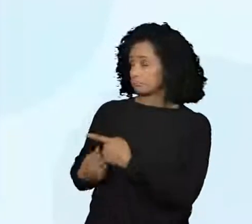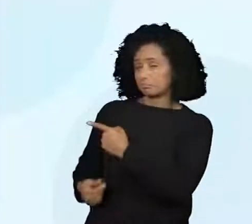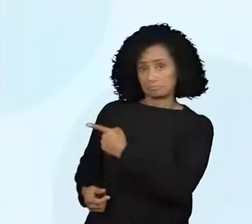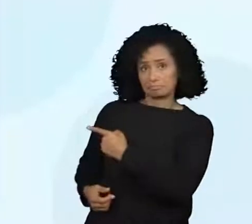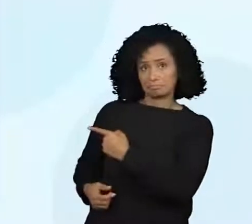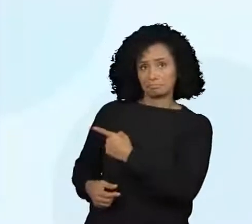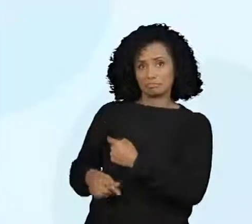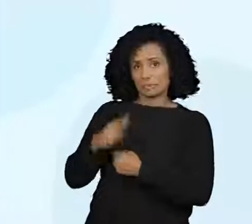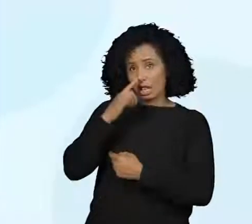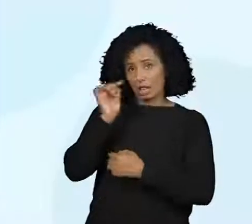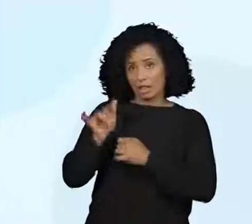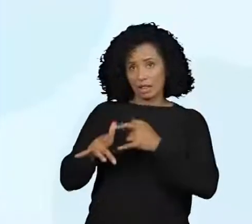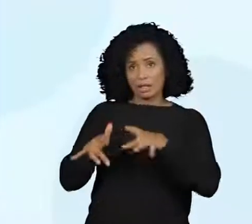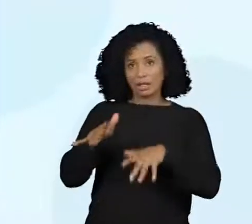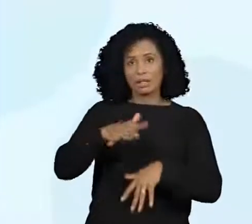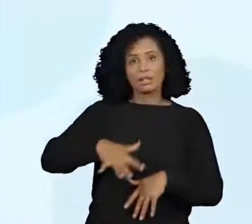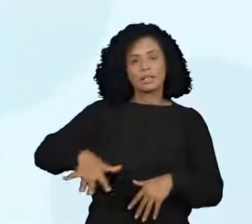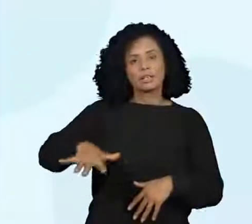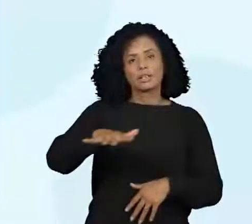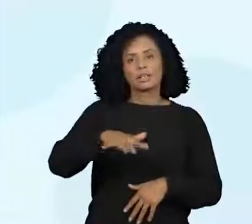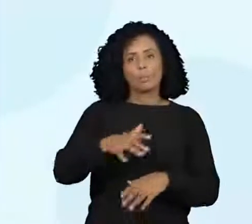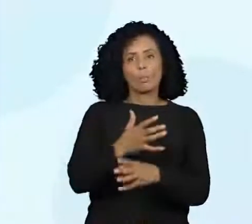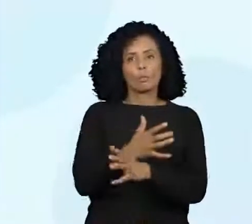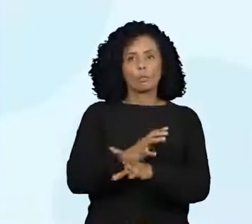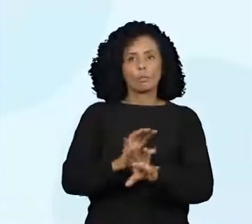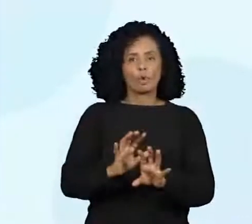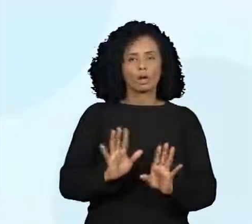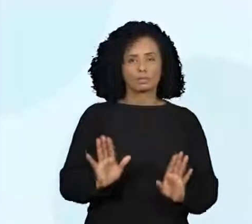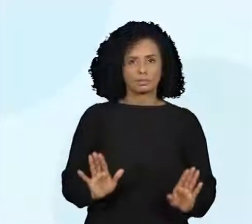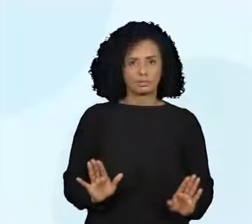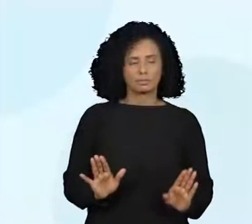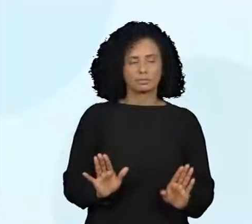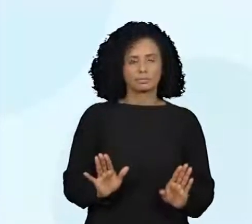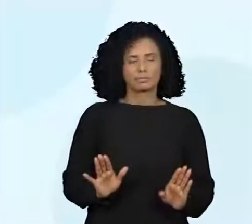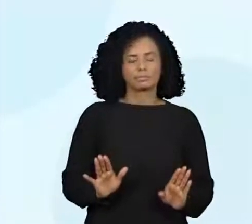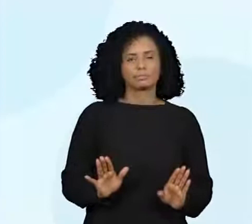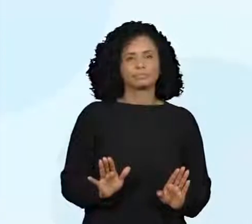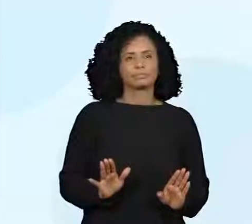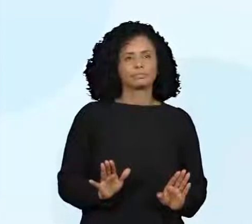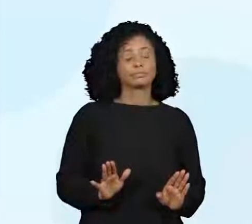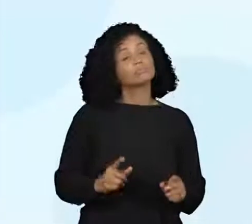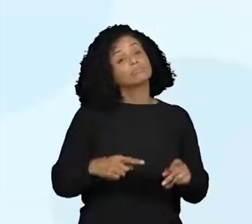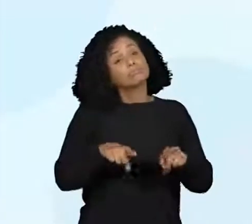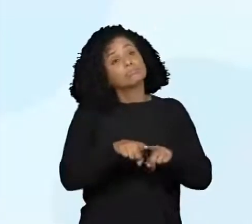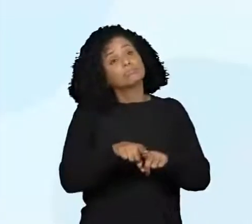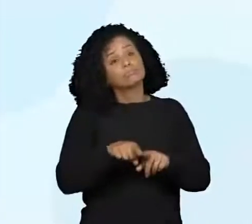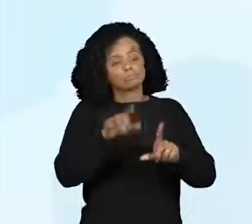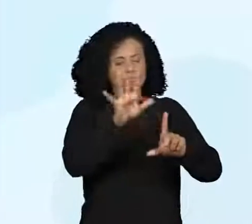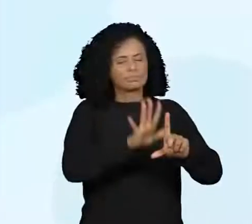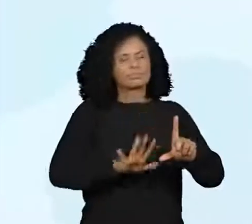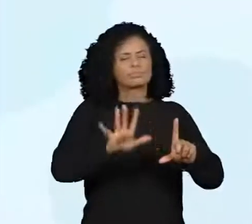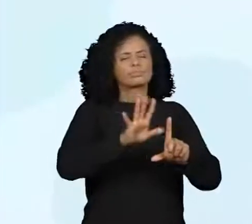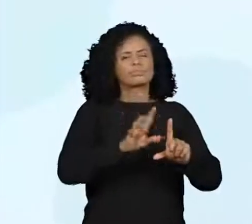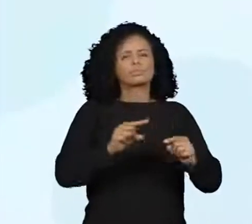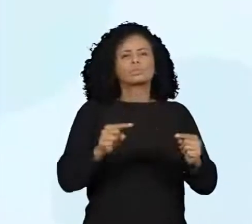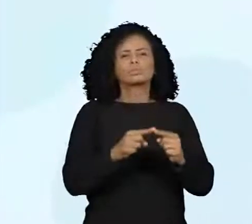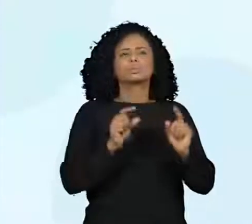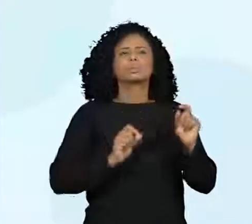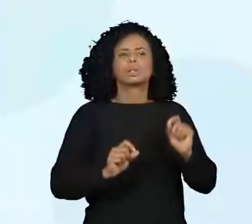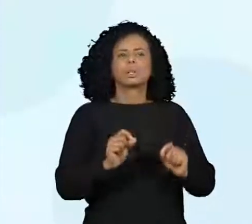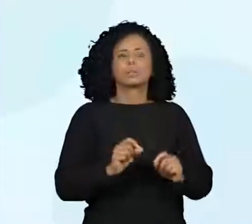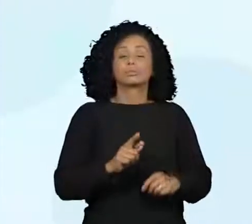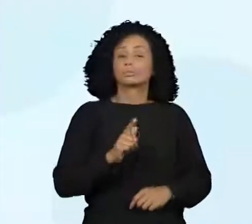num terreno baldio. E aqui a imagem de